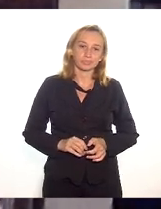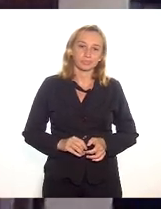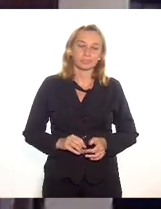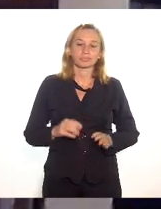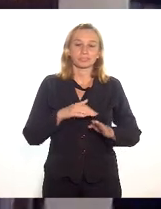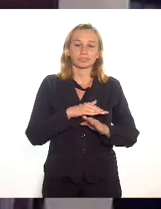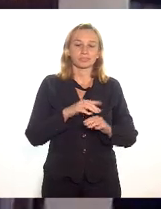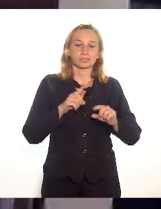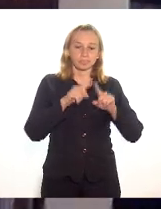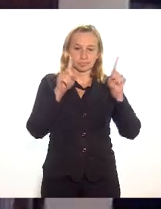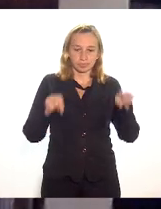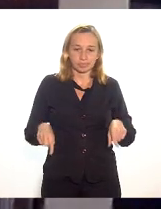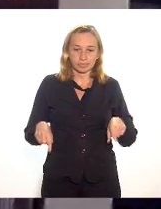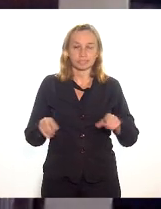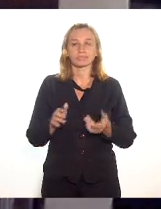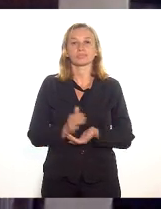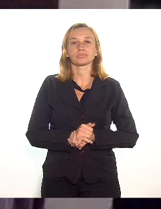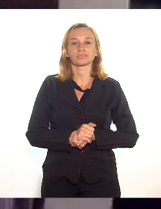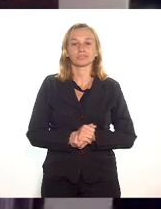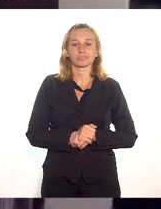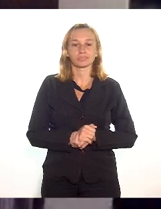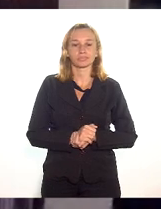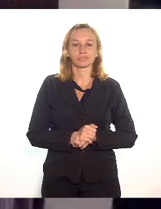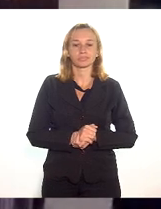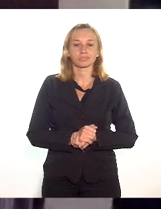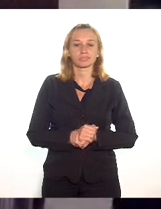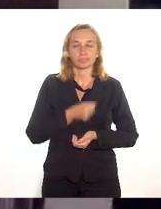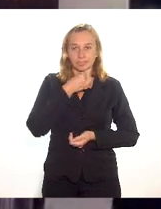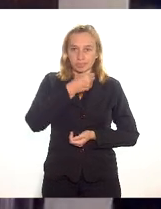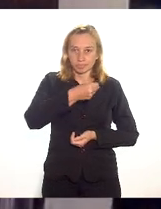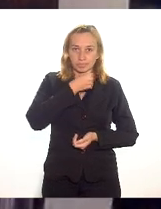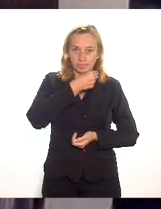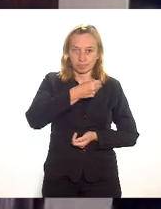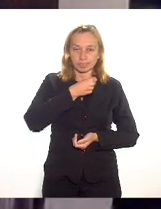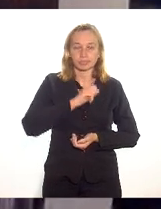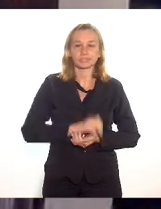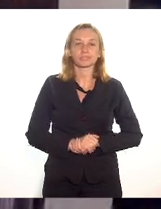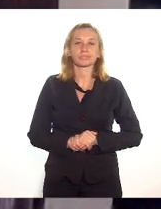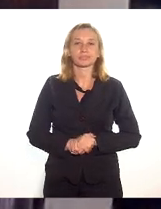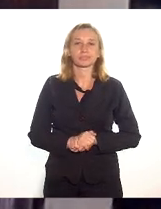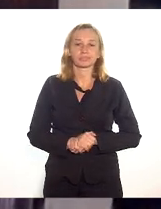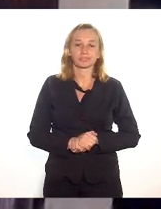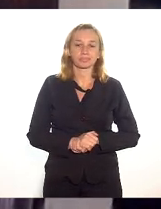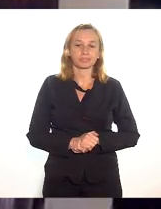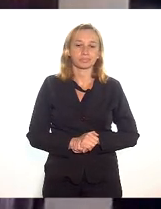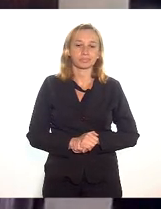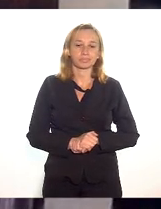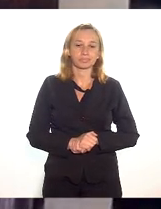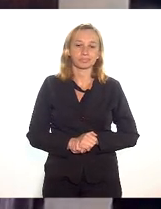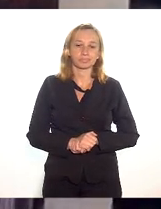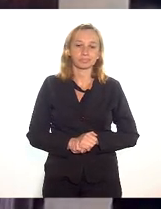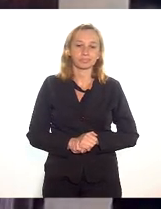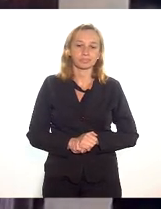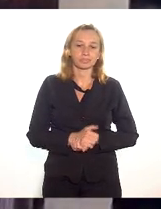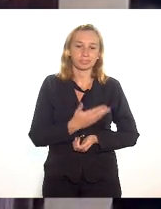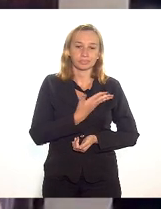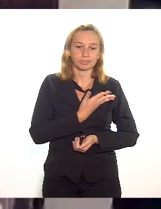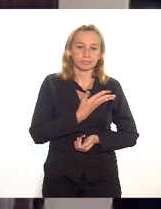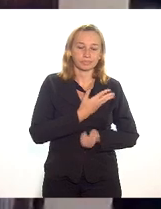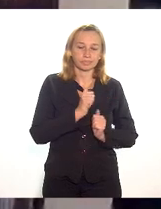servidores, funcionários, imprensa, companheiros que